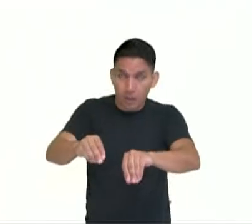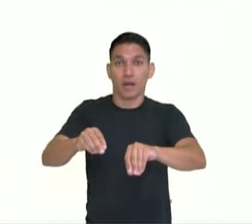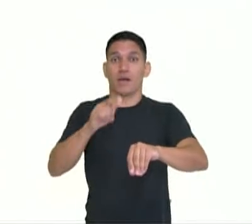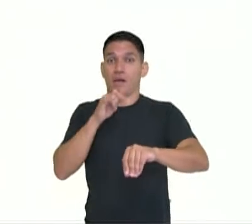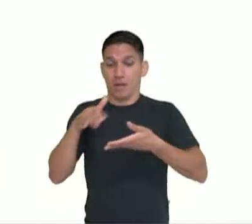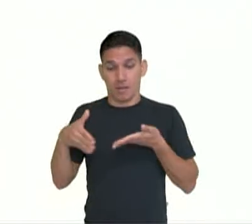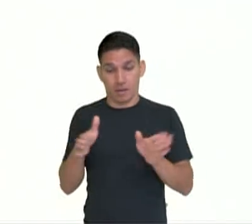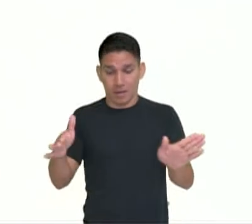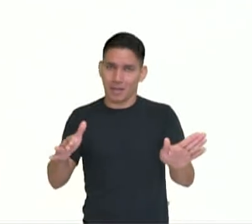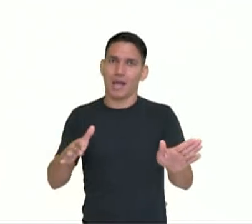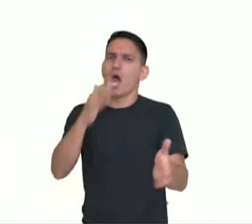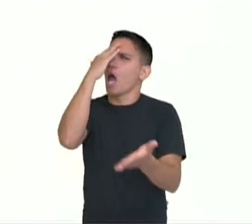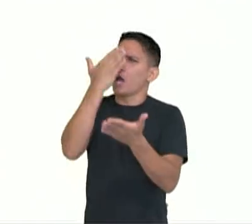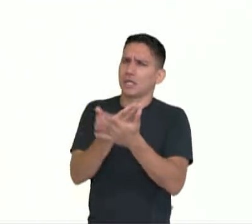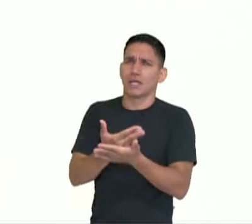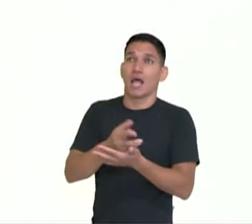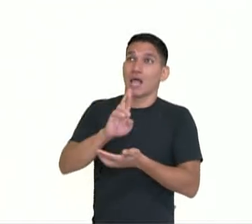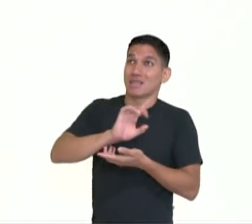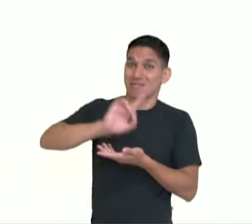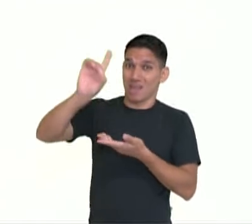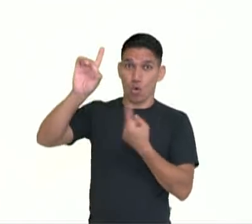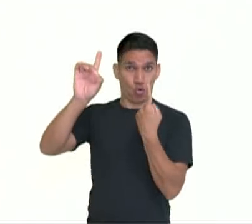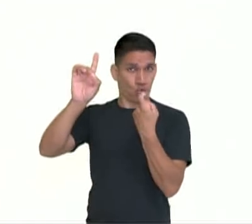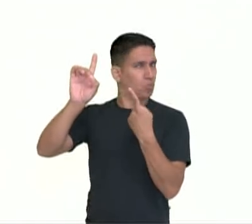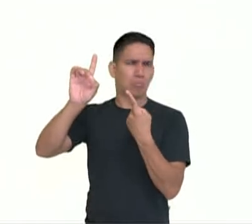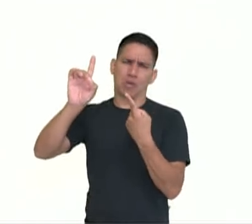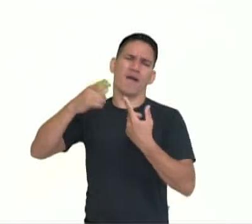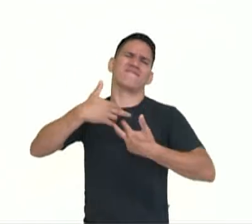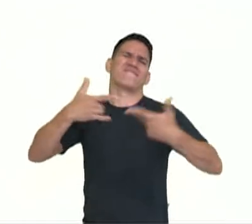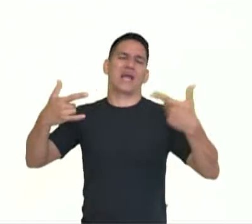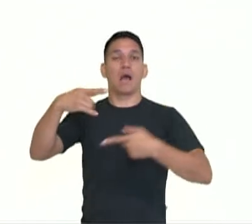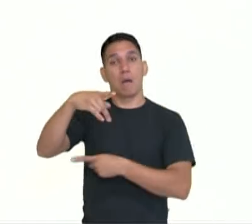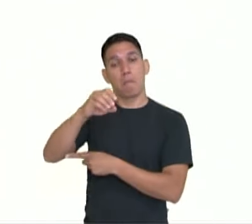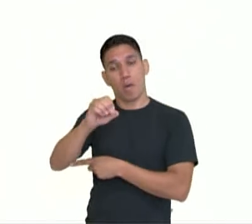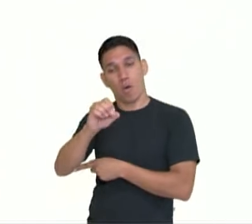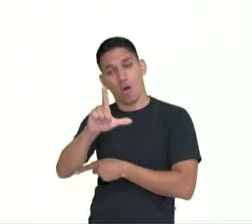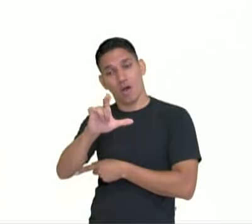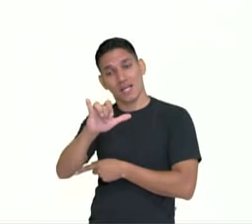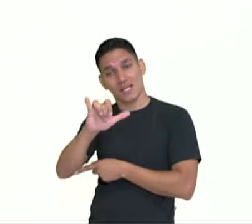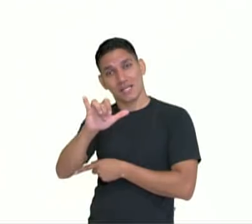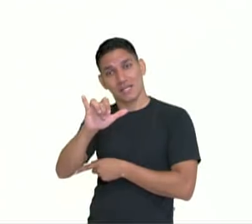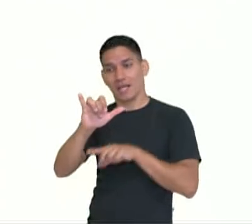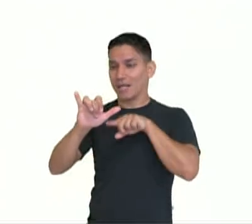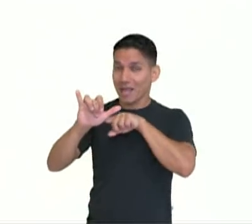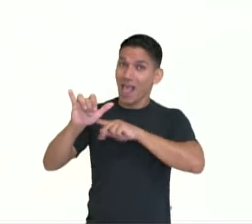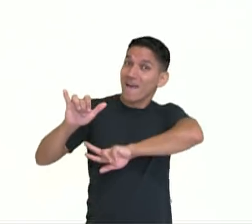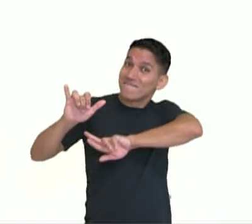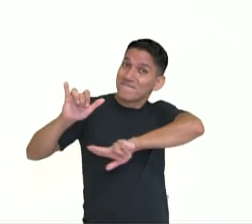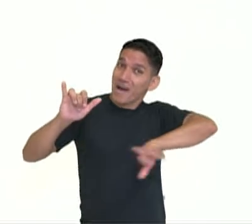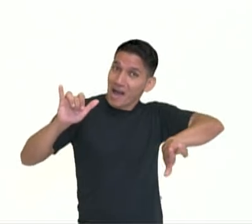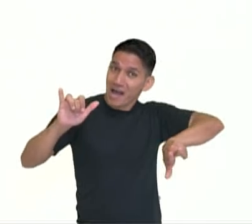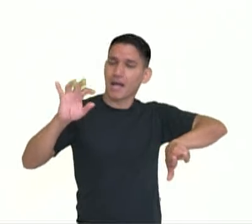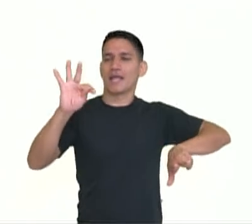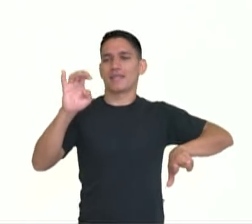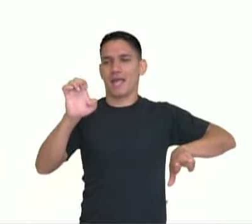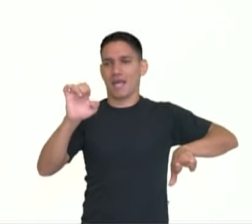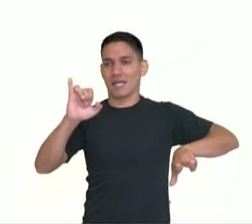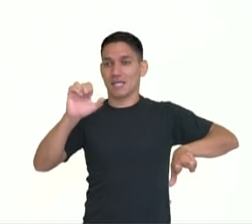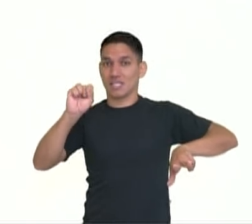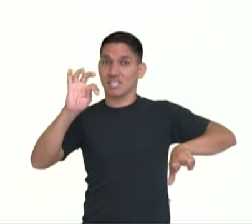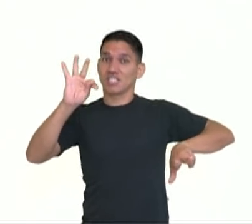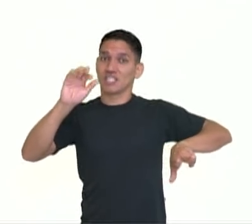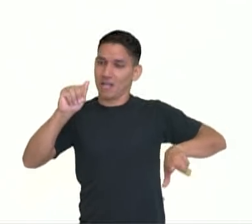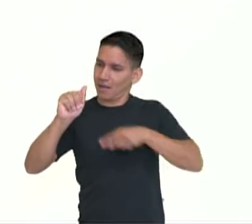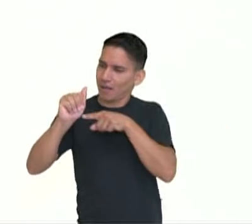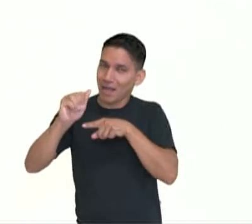ou seja, acreditava em vários deuses. Poli, vários, teísta, vem de tel, grego, deuses.